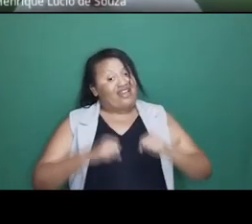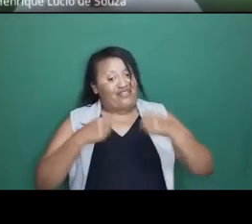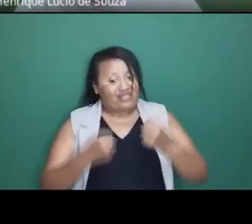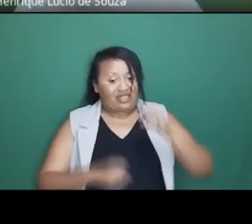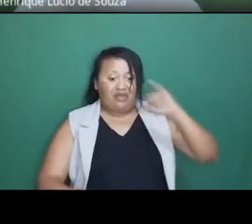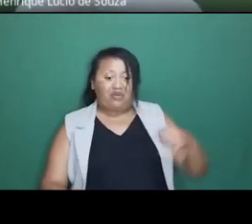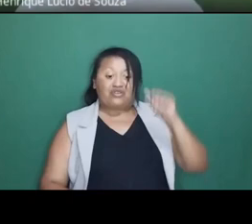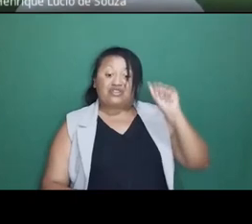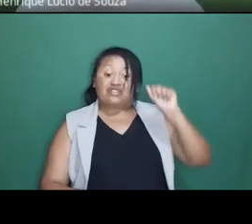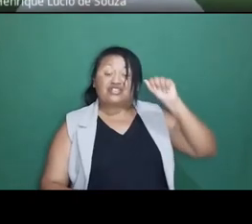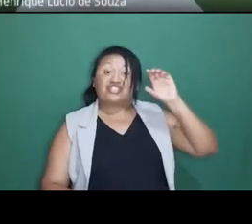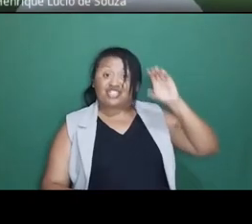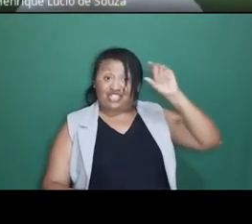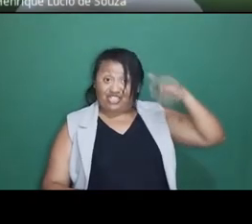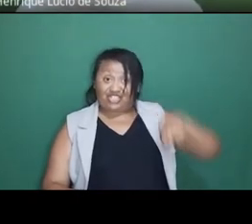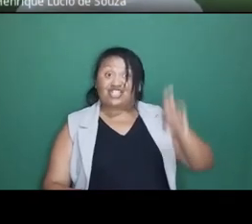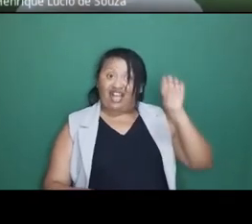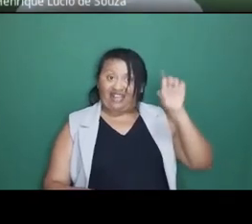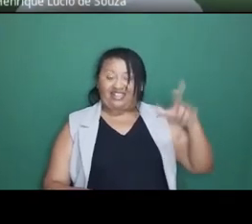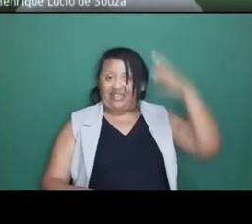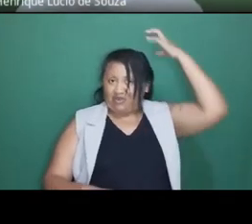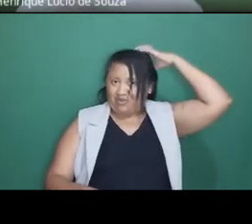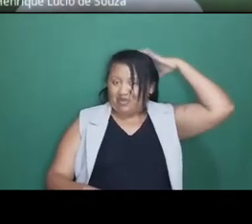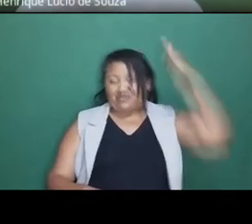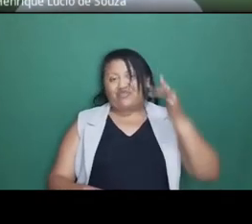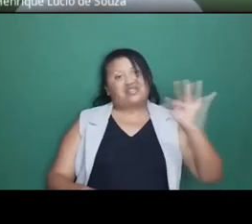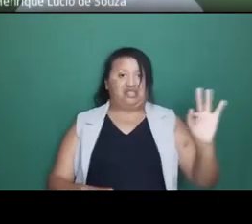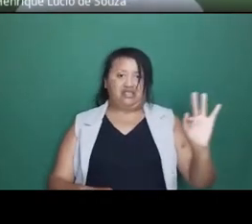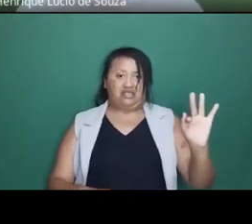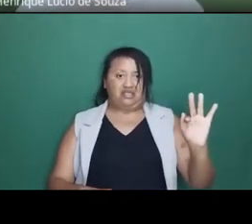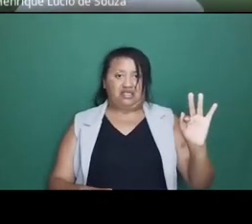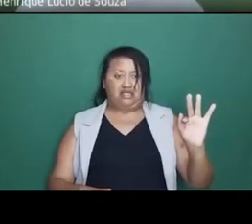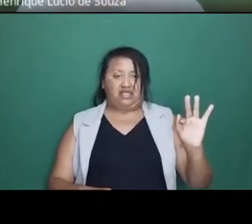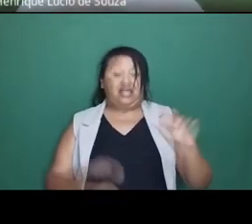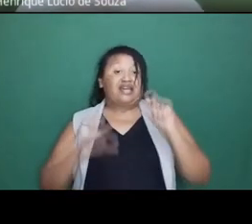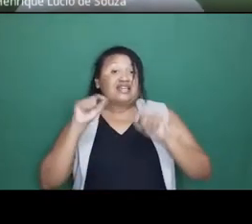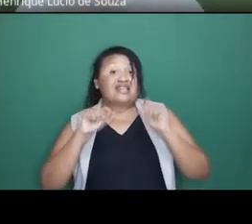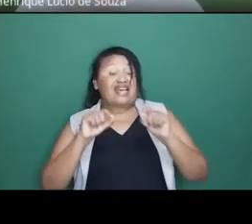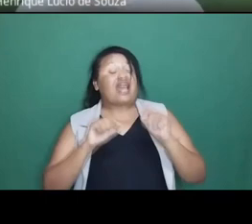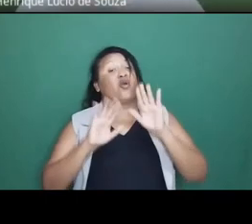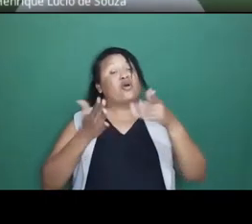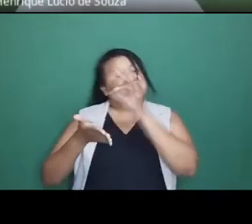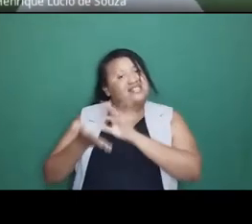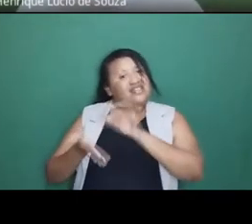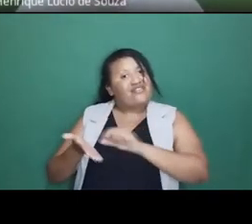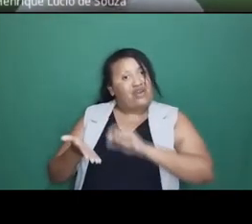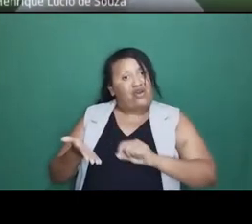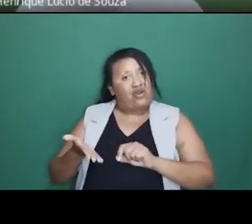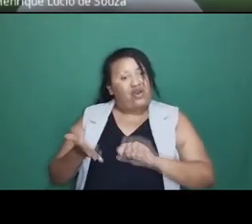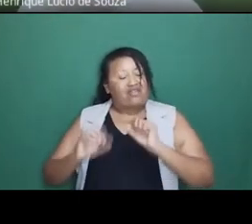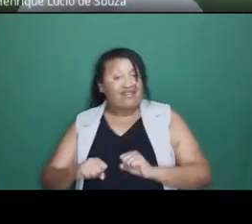Jacques bossier que era um bispo francês e que naquilo que escreveu né